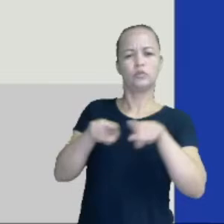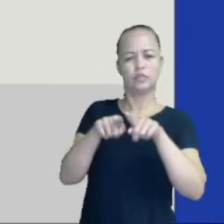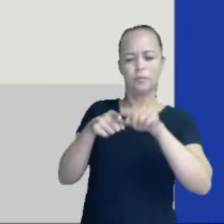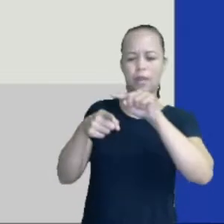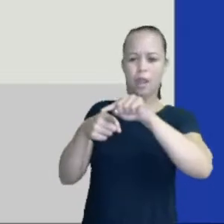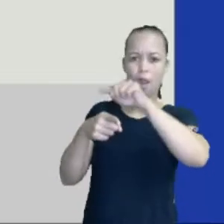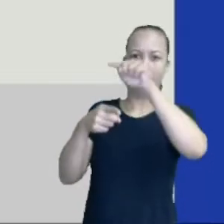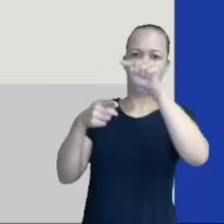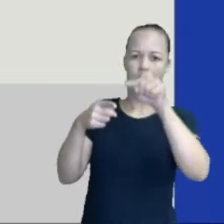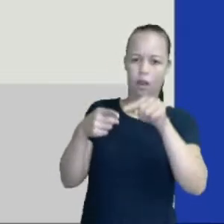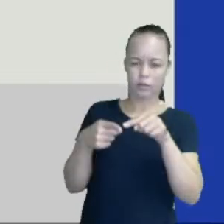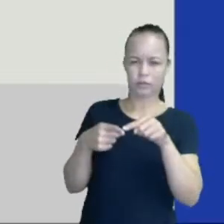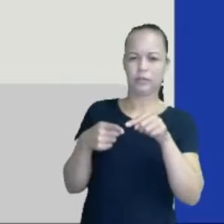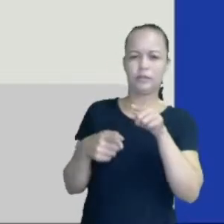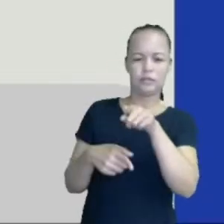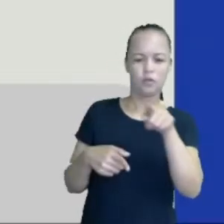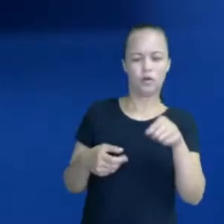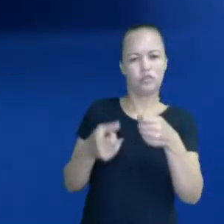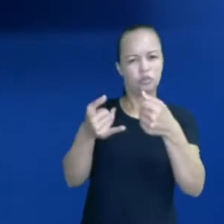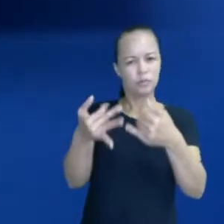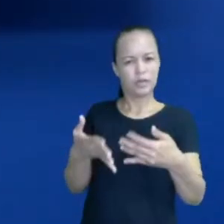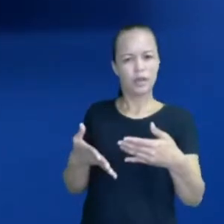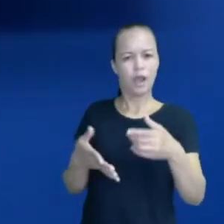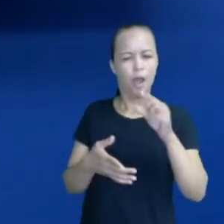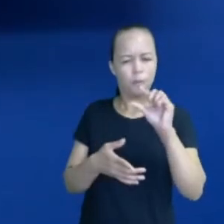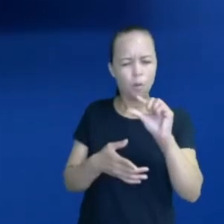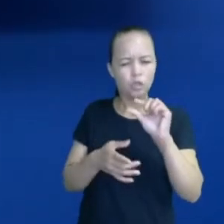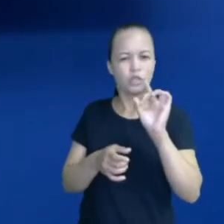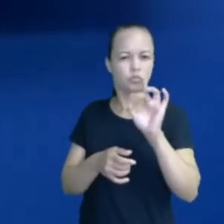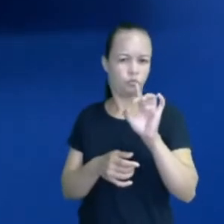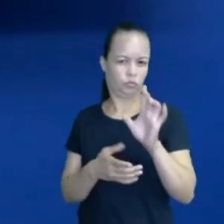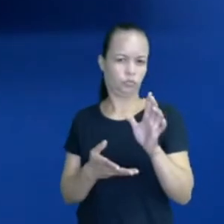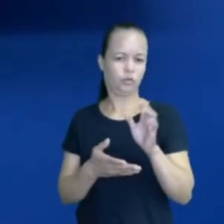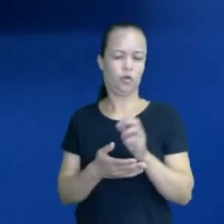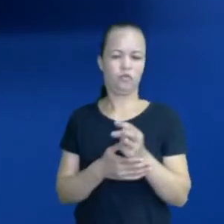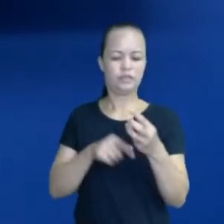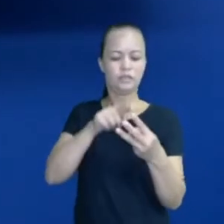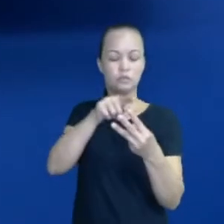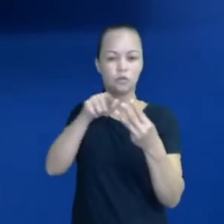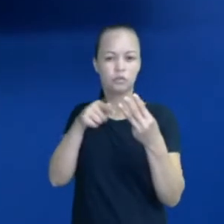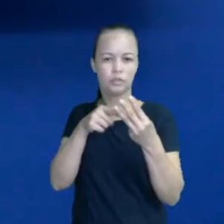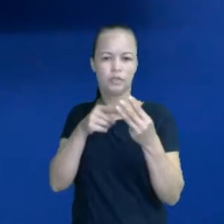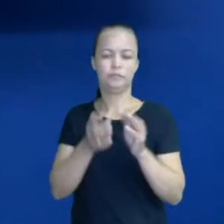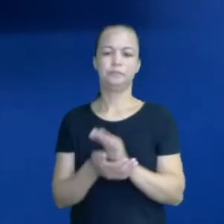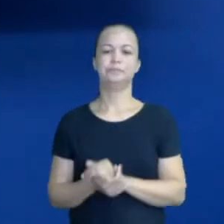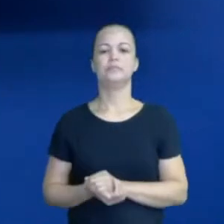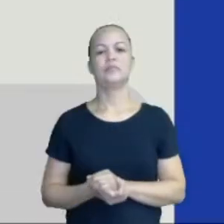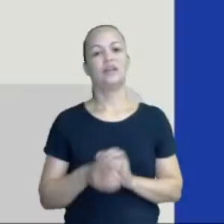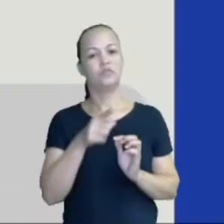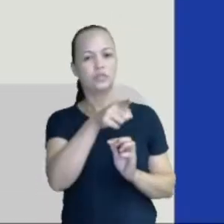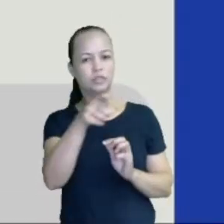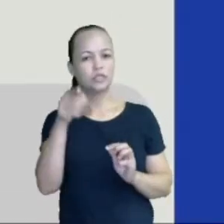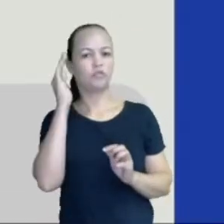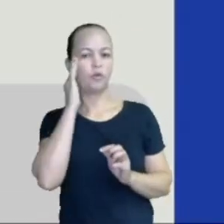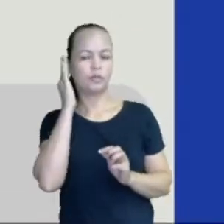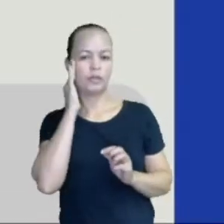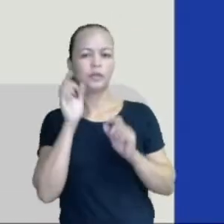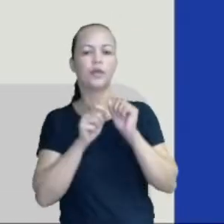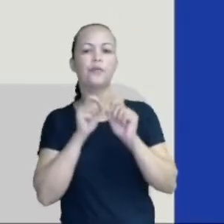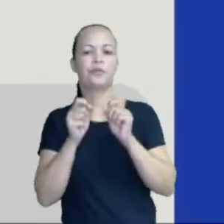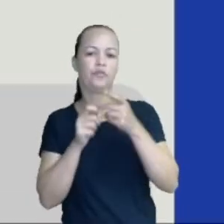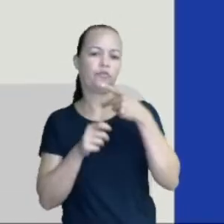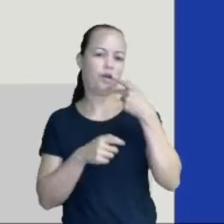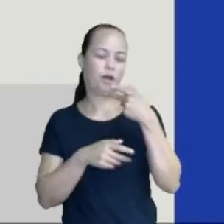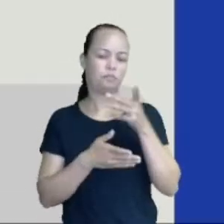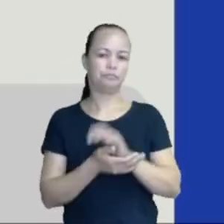não vai explicar muito aqui hoje, vai se deter apenas nesses 3. Mas aí vocês vão entender do que é que eu estou falando, tá? Quando a gente for